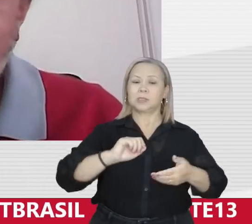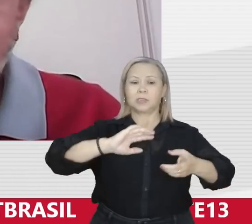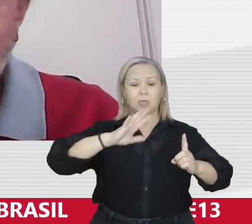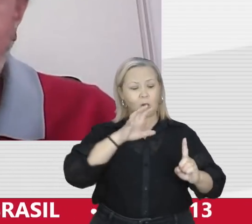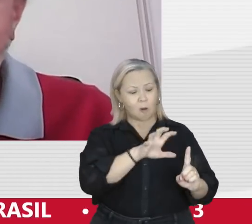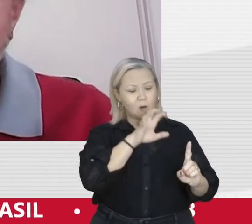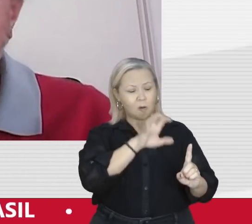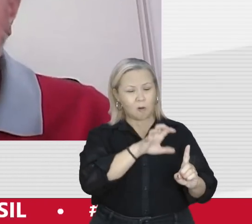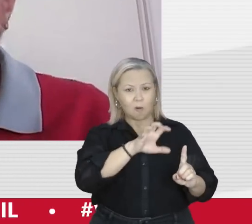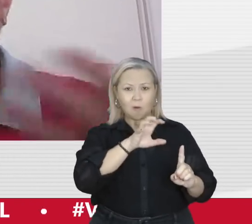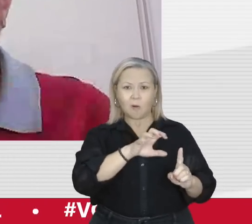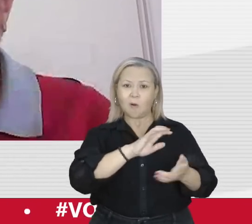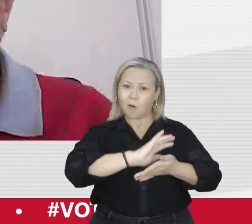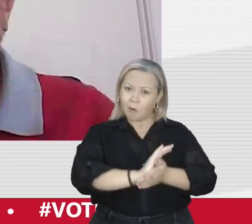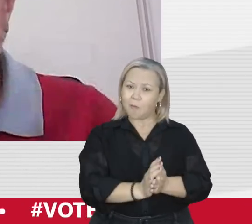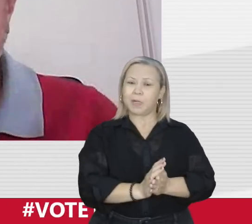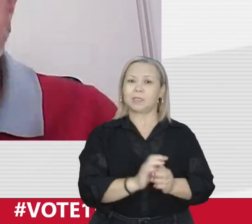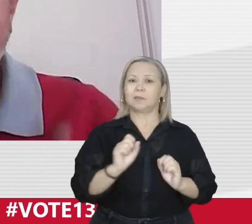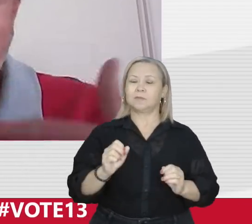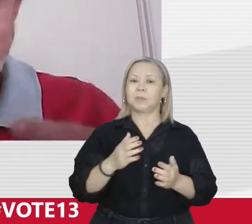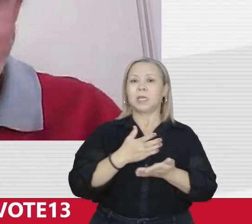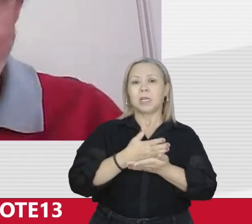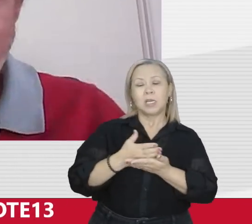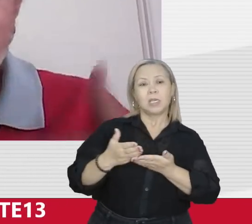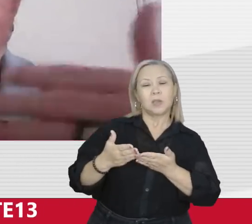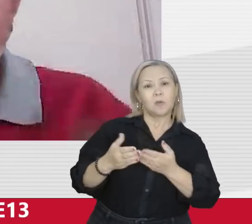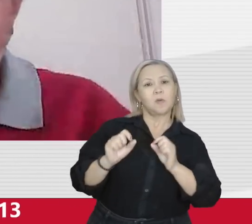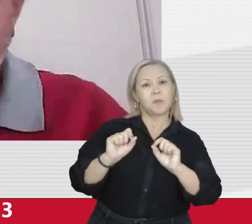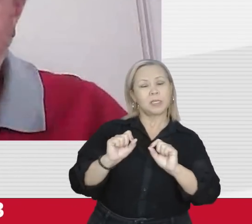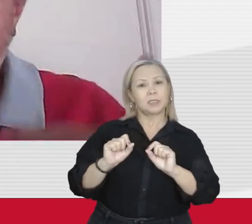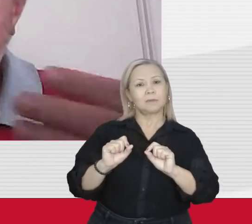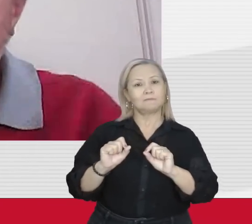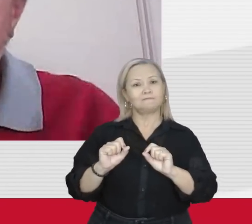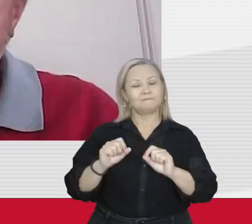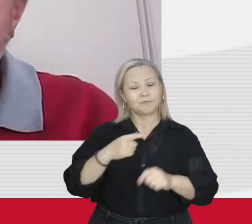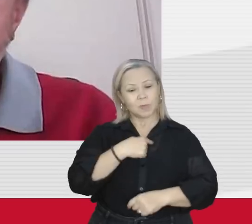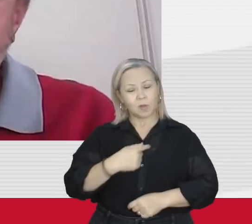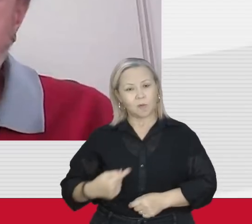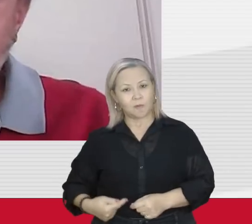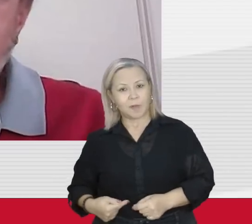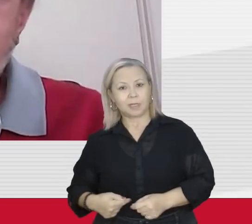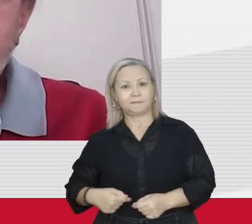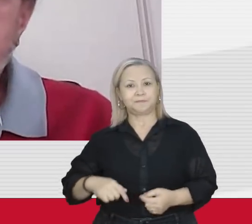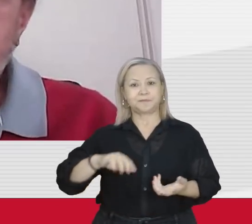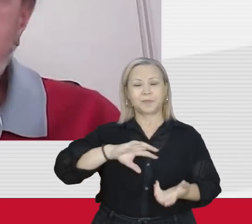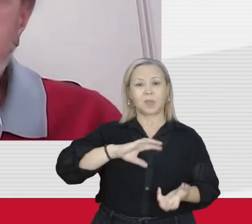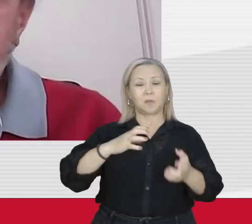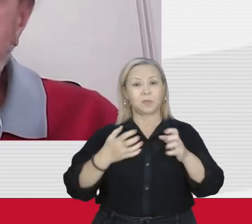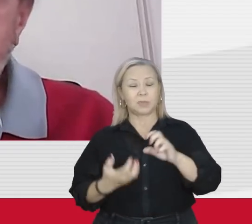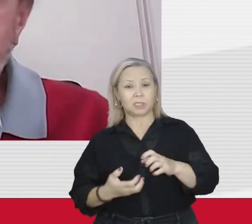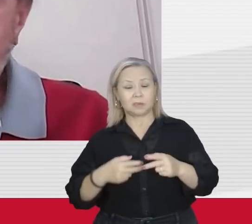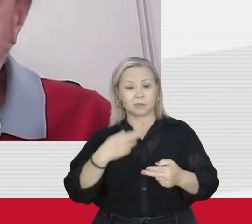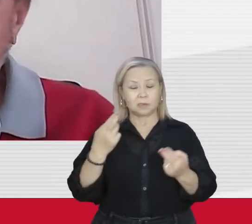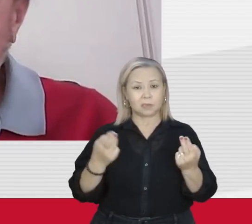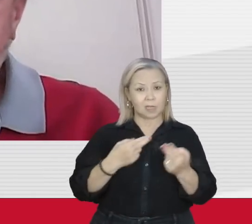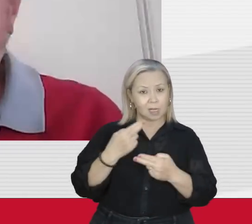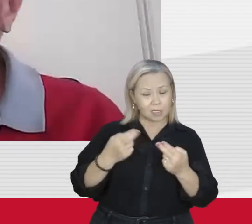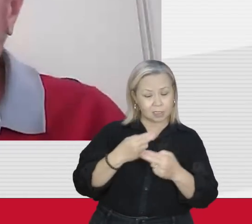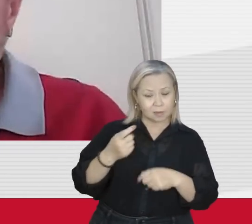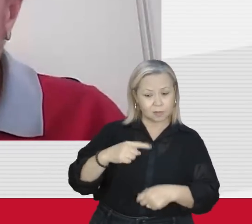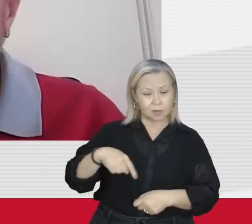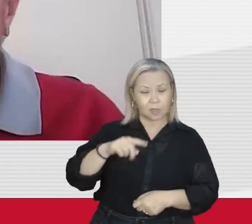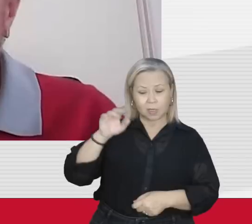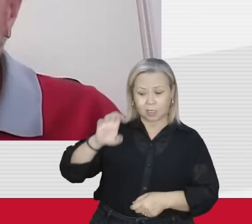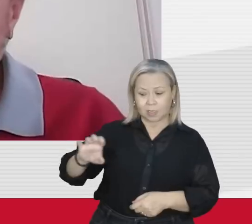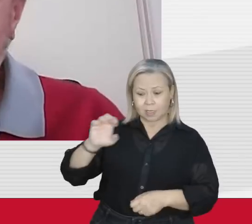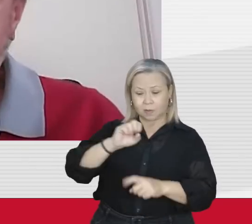a arranhar com governos que estão mudando, né, a natureza da relação do Estado com a sociedade, mas que